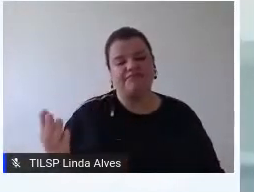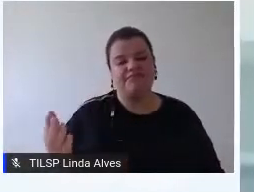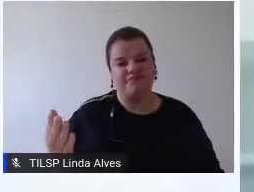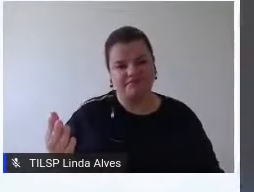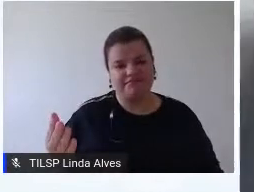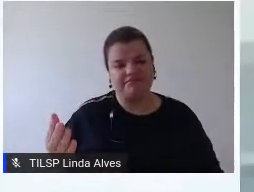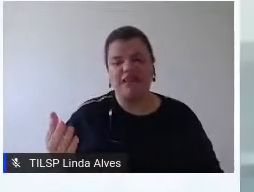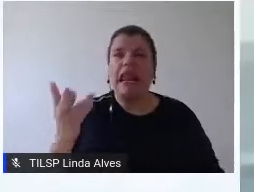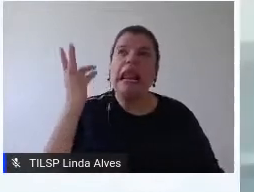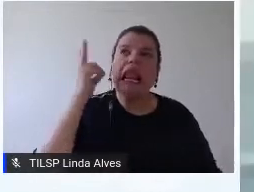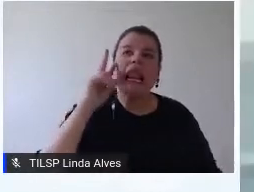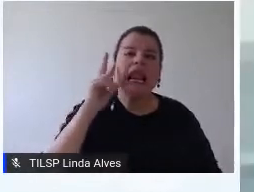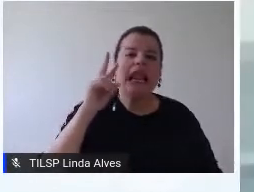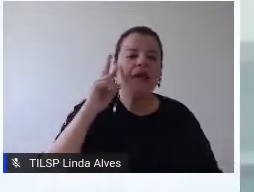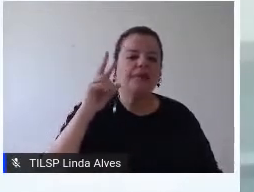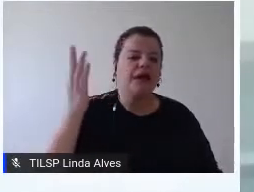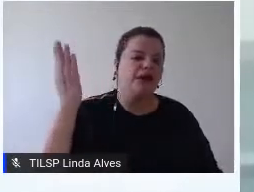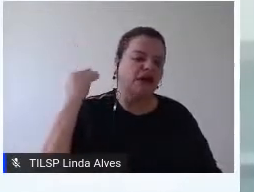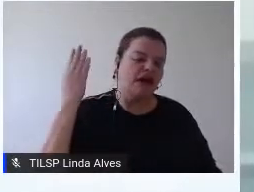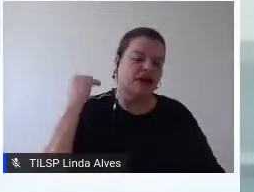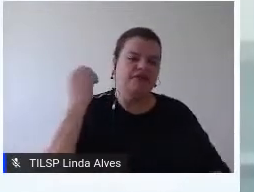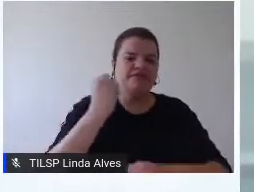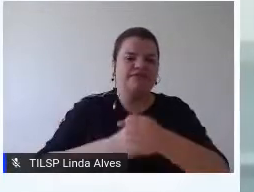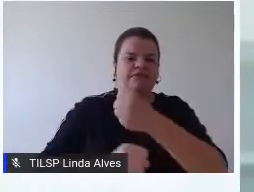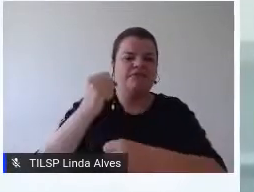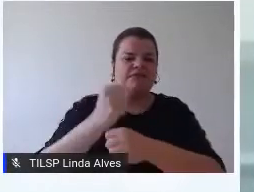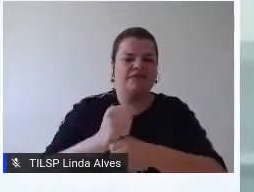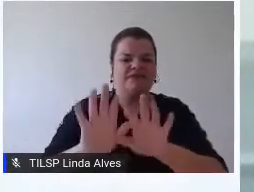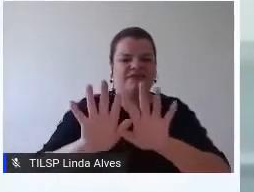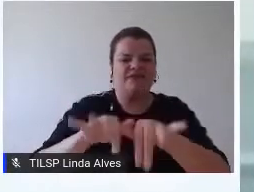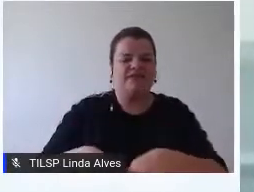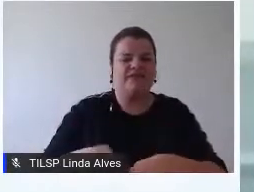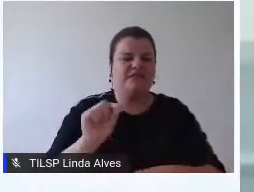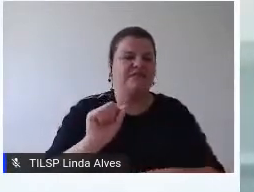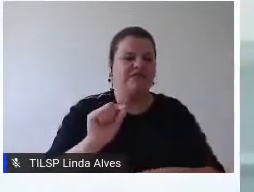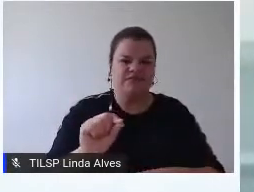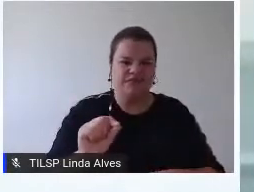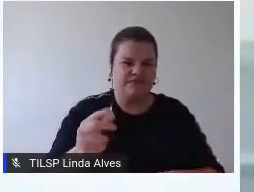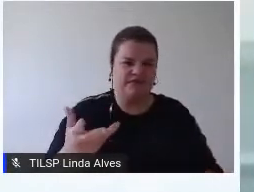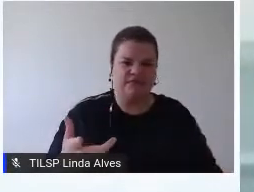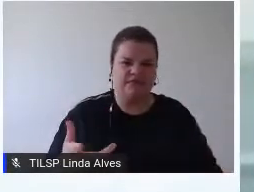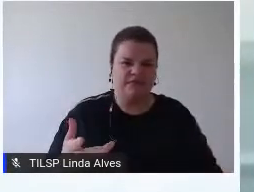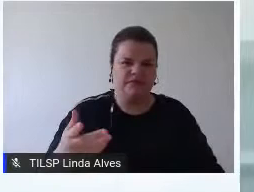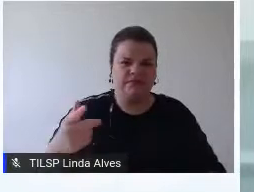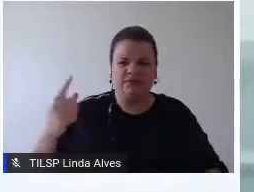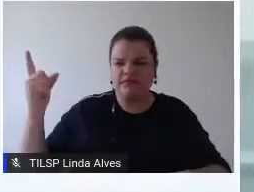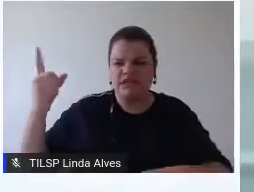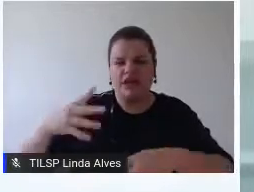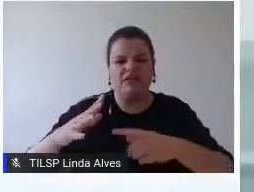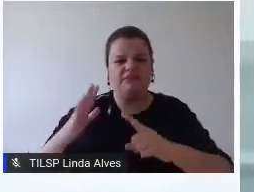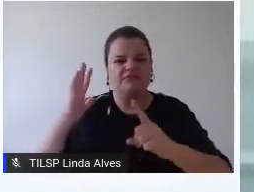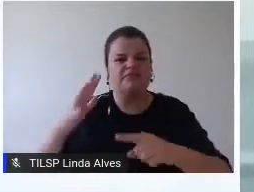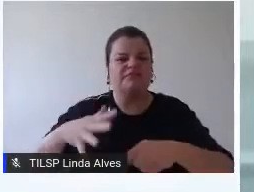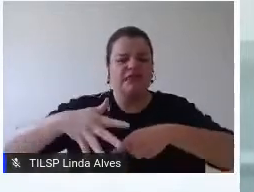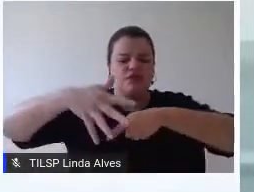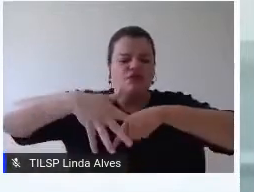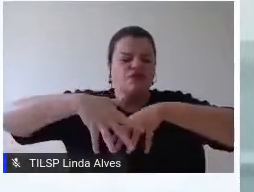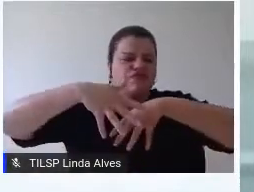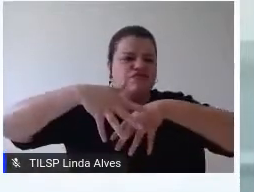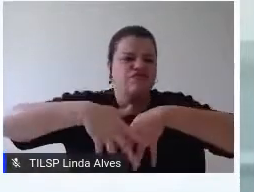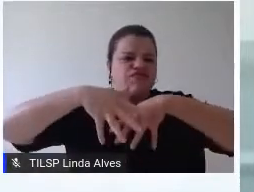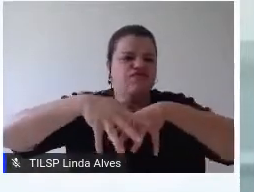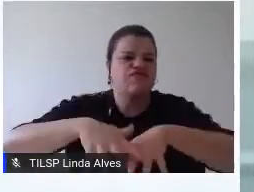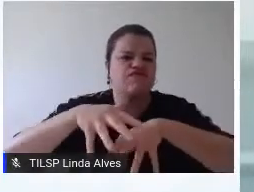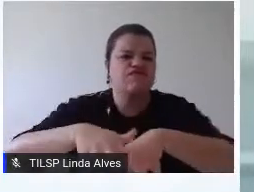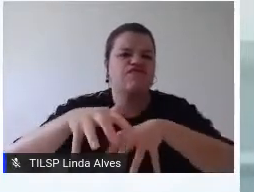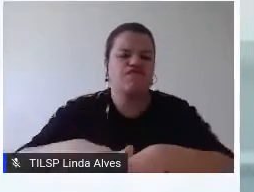até final do ano passado, o Bolsonaro liderava manifestações públicas